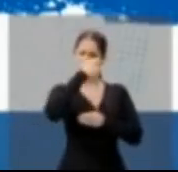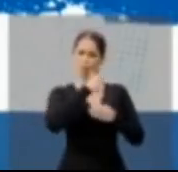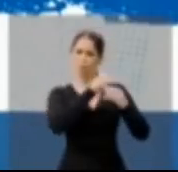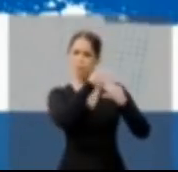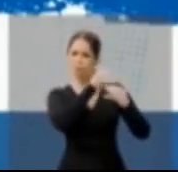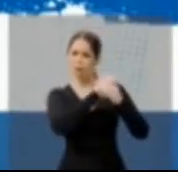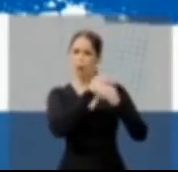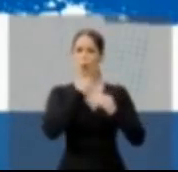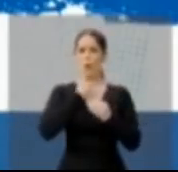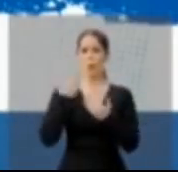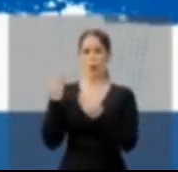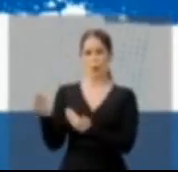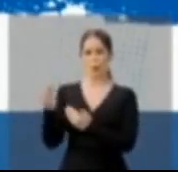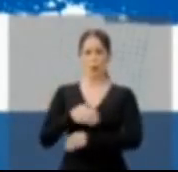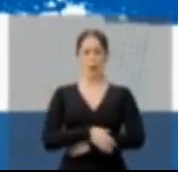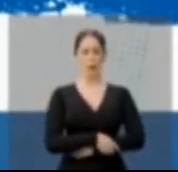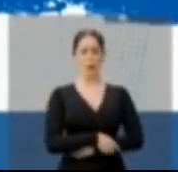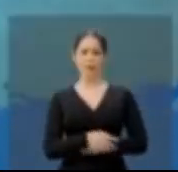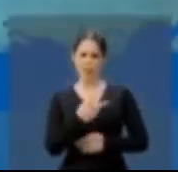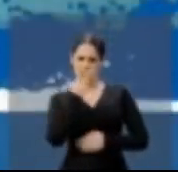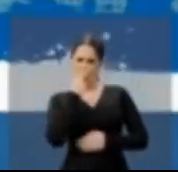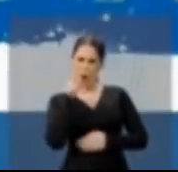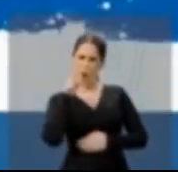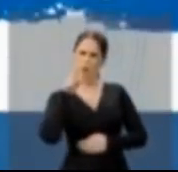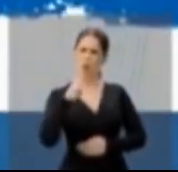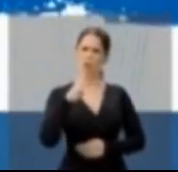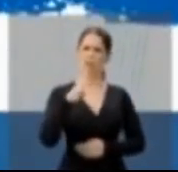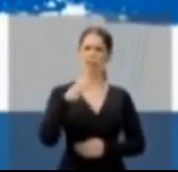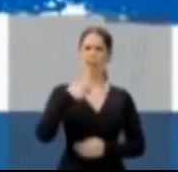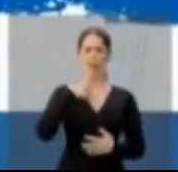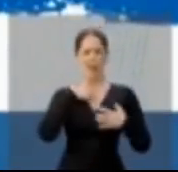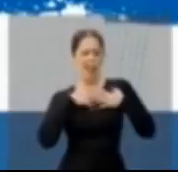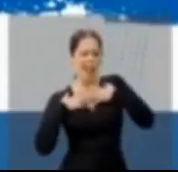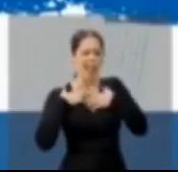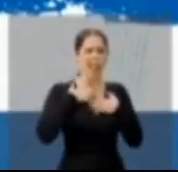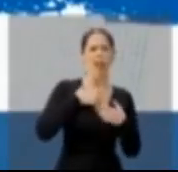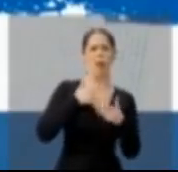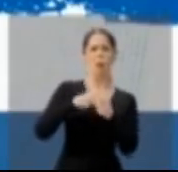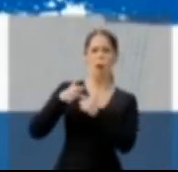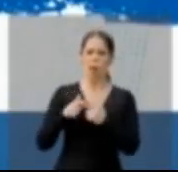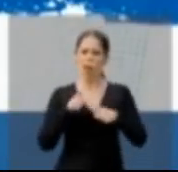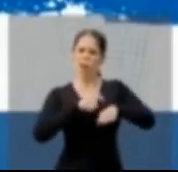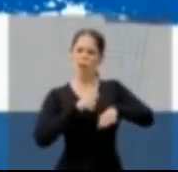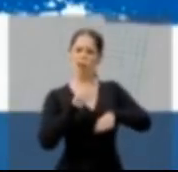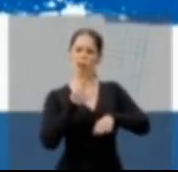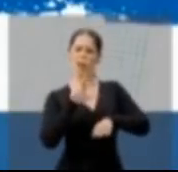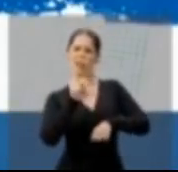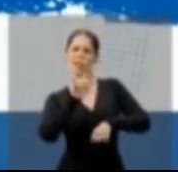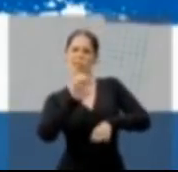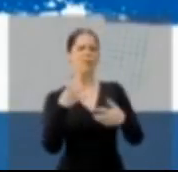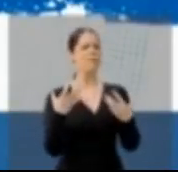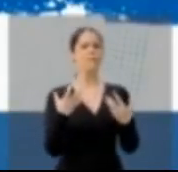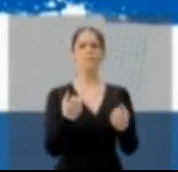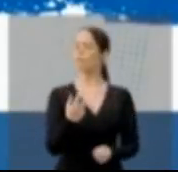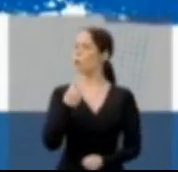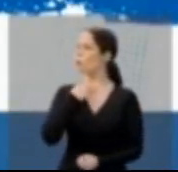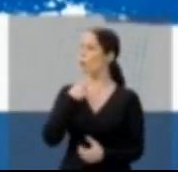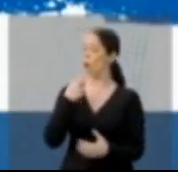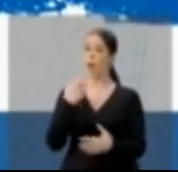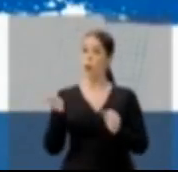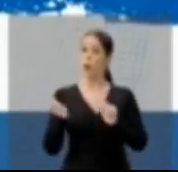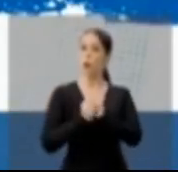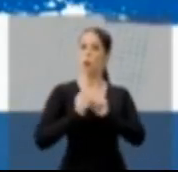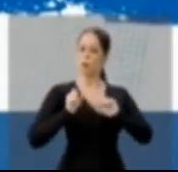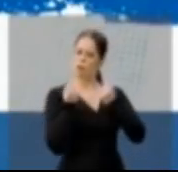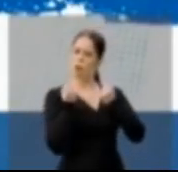Newton, 4567. Assim como você, não me conformo com a crise que vivemos. Juntando esforços, vamos